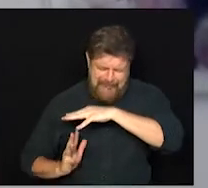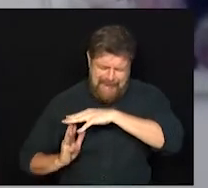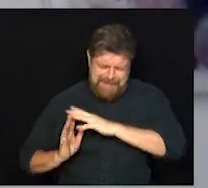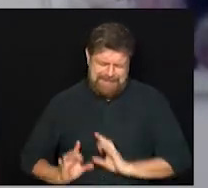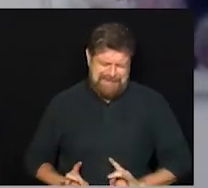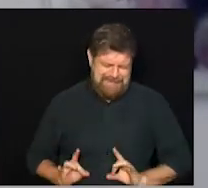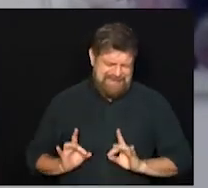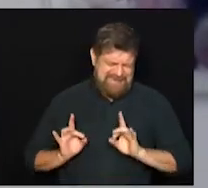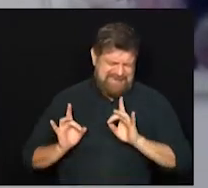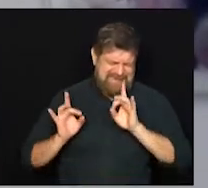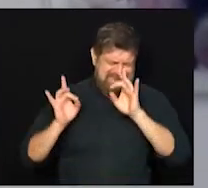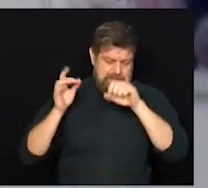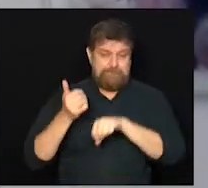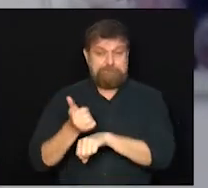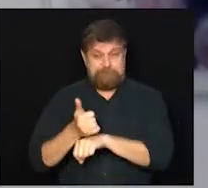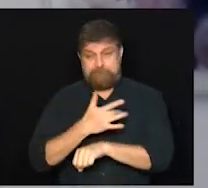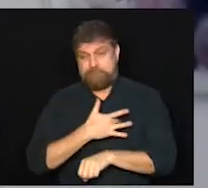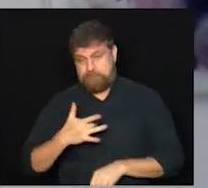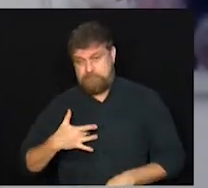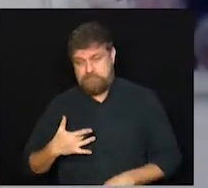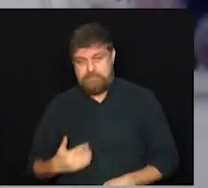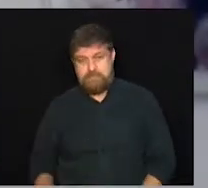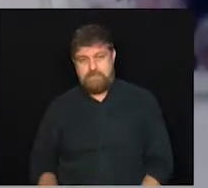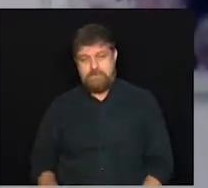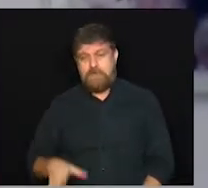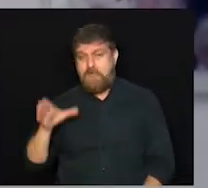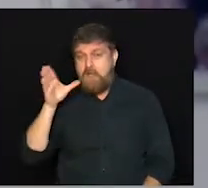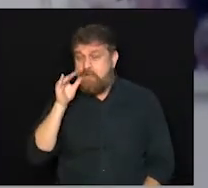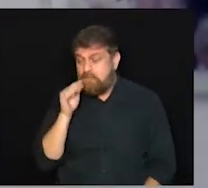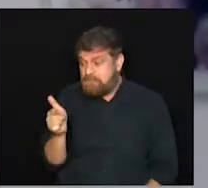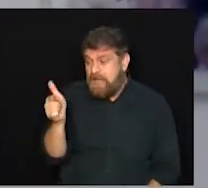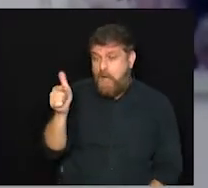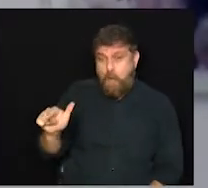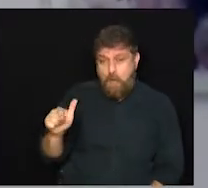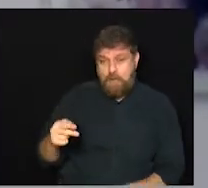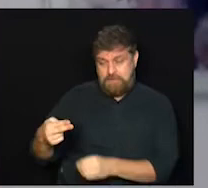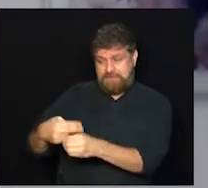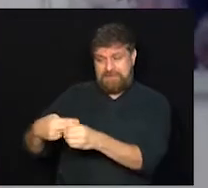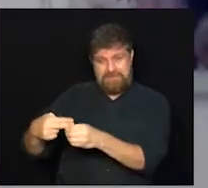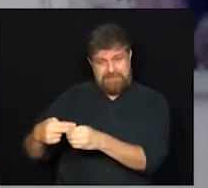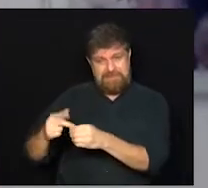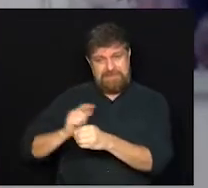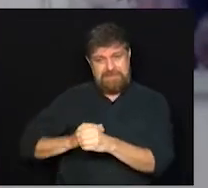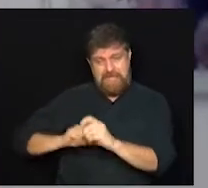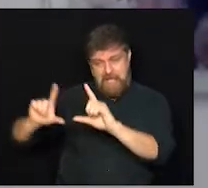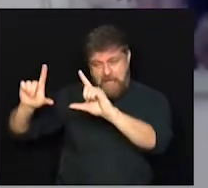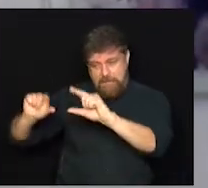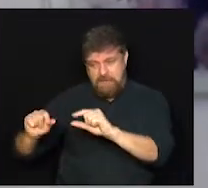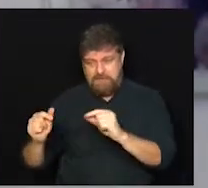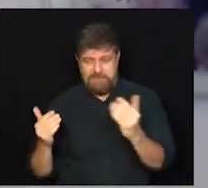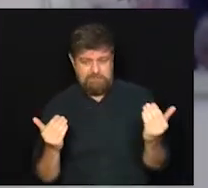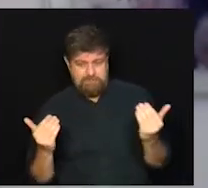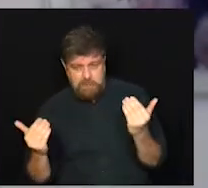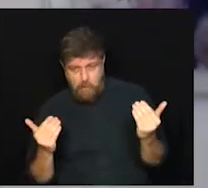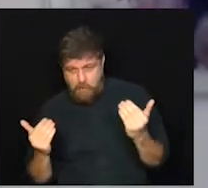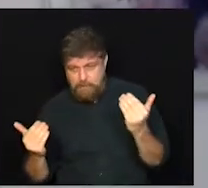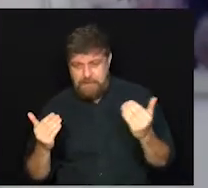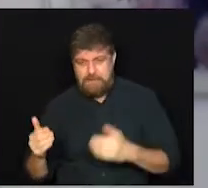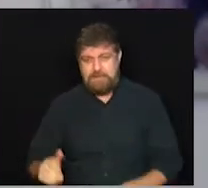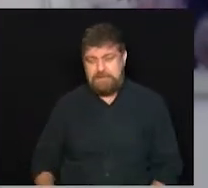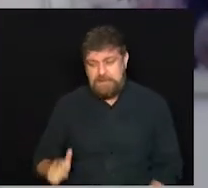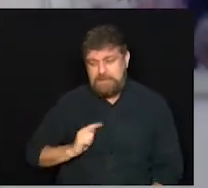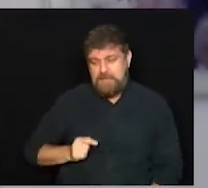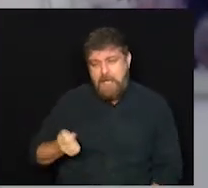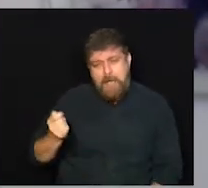saúde. Para o restante da Unicamp, isso é menos acentuado, é